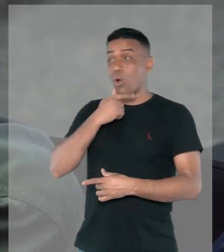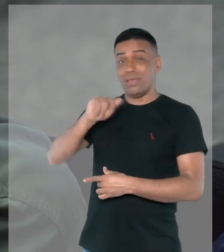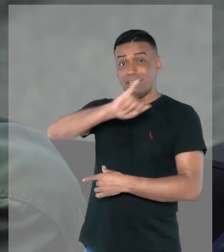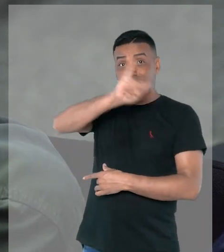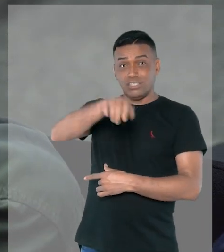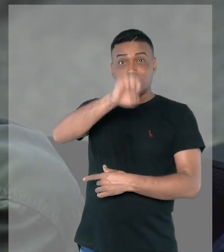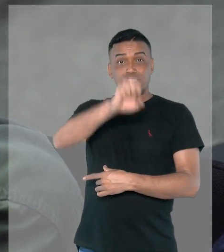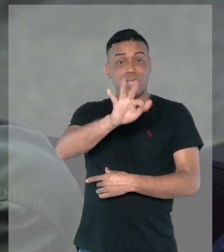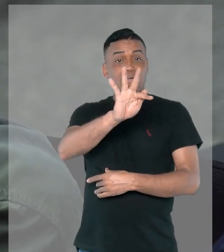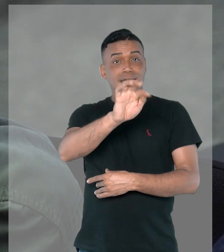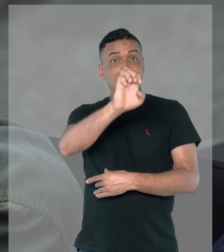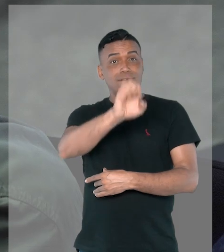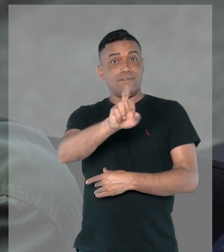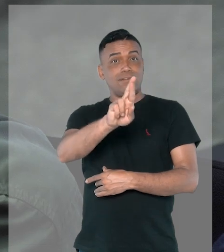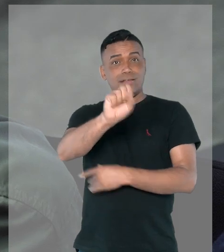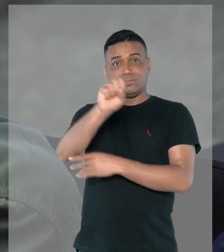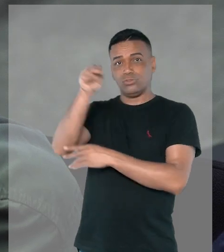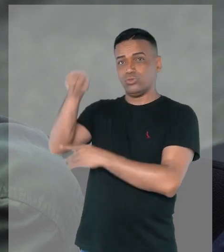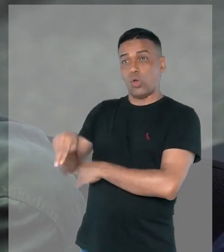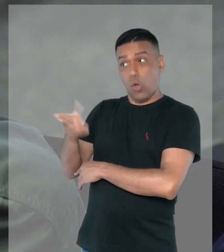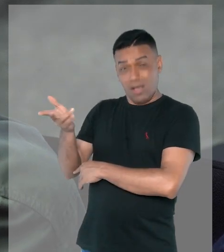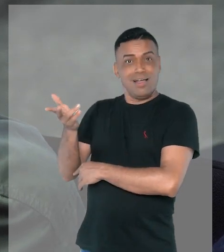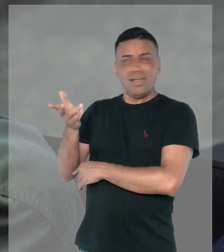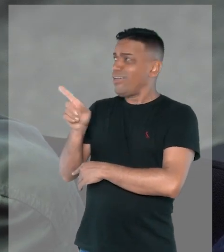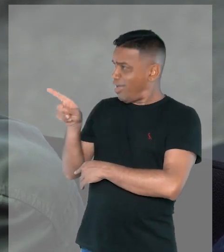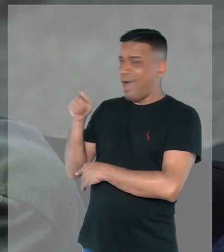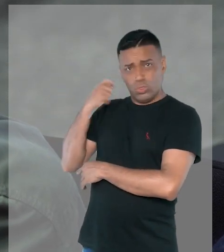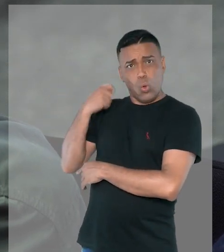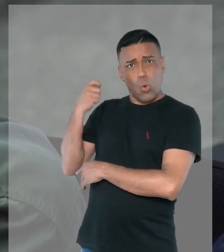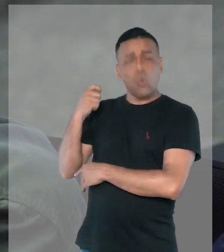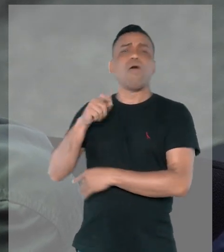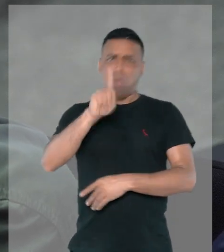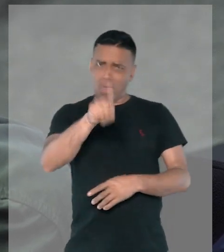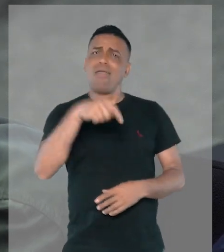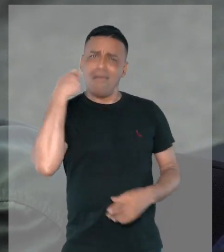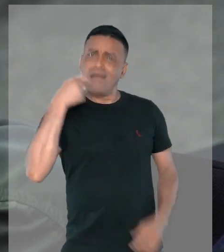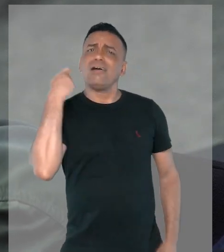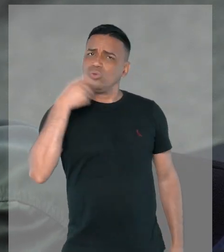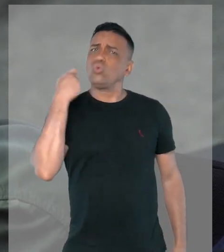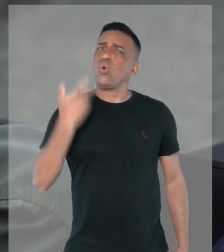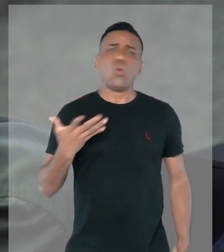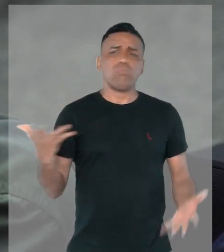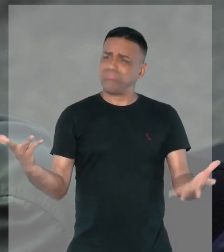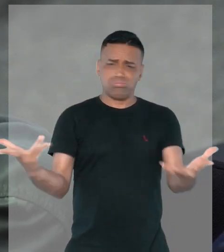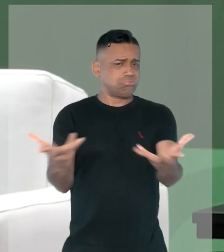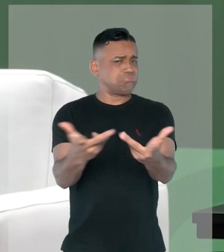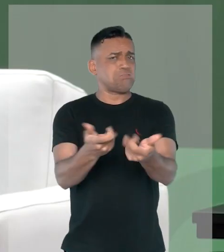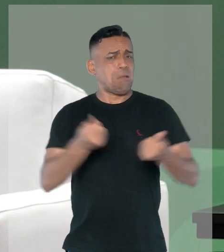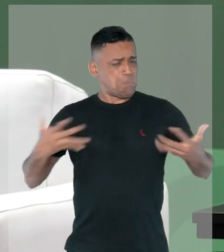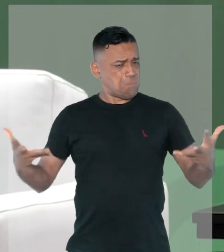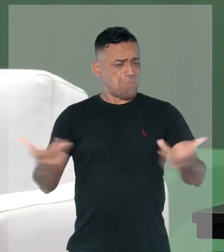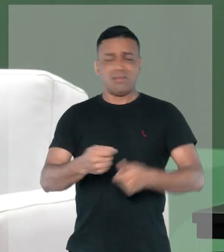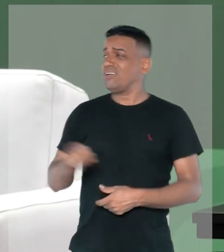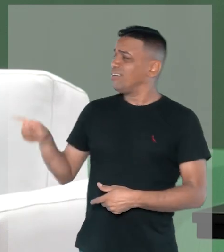Jefferson trabalhou num deles. O Jefferson... Ele é ator? Ele é ator e excelente ator.